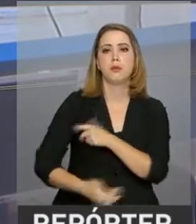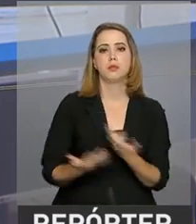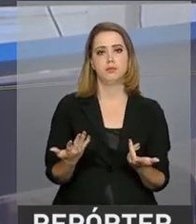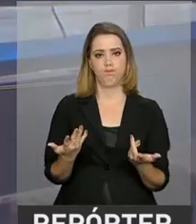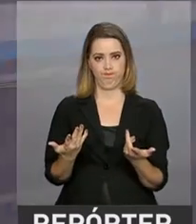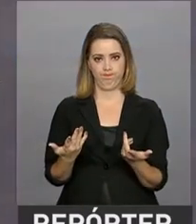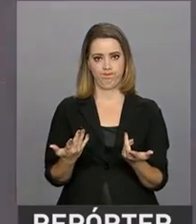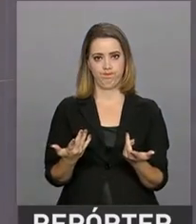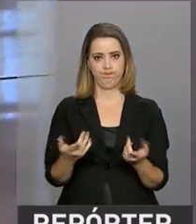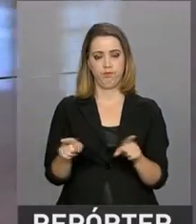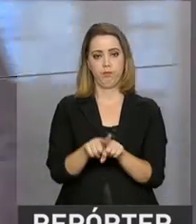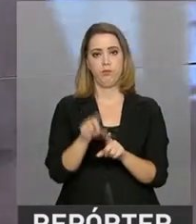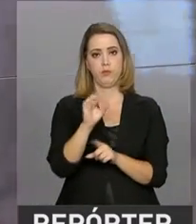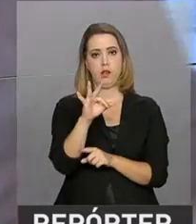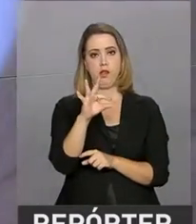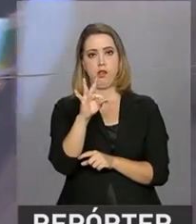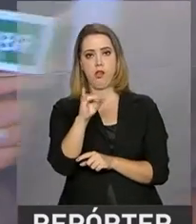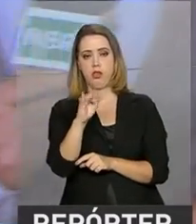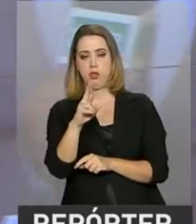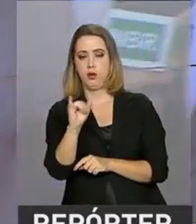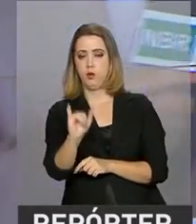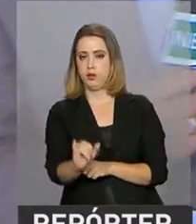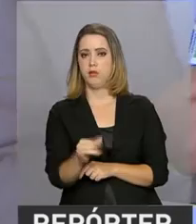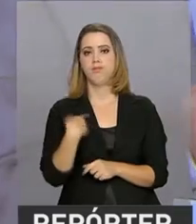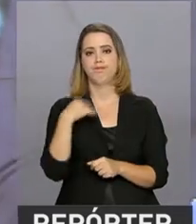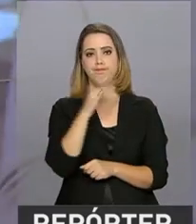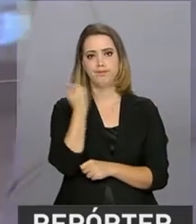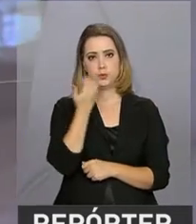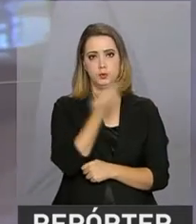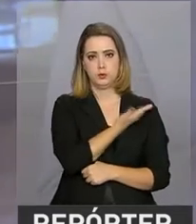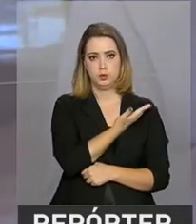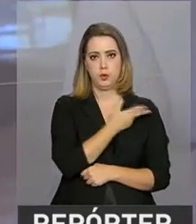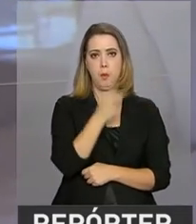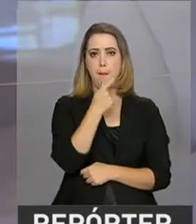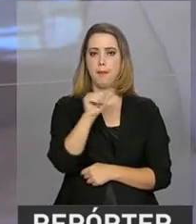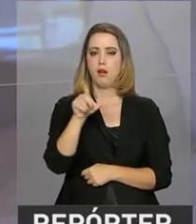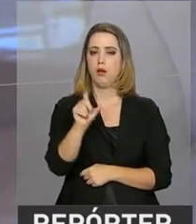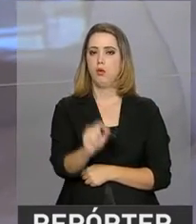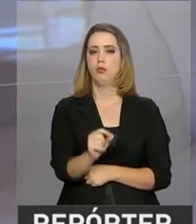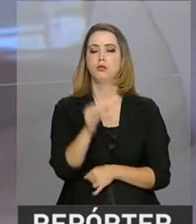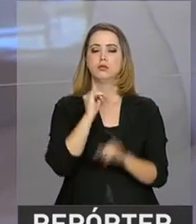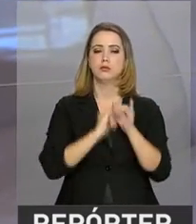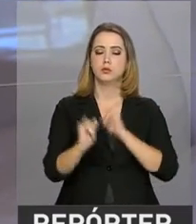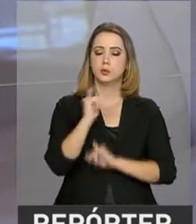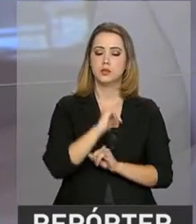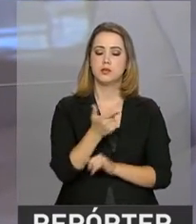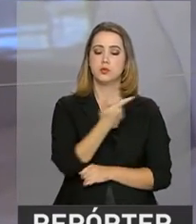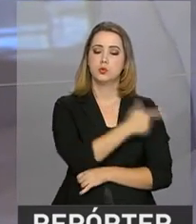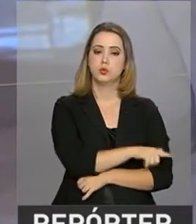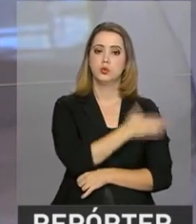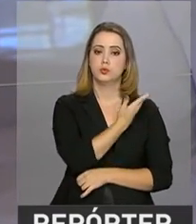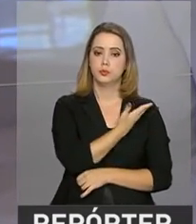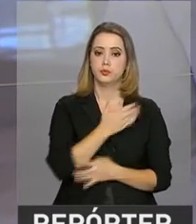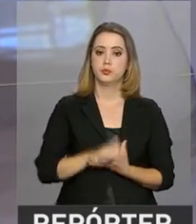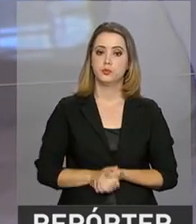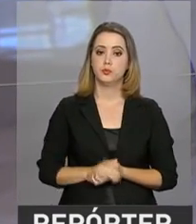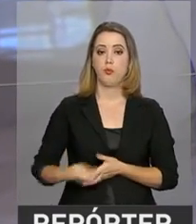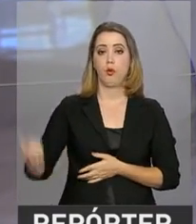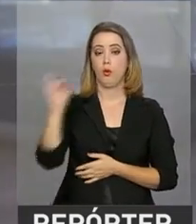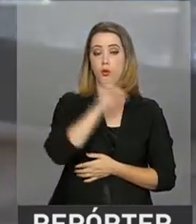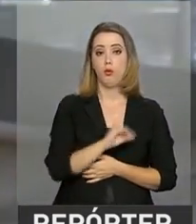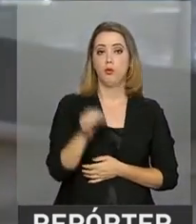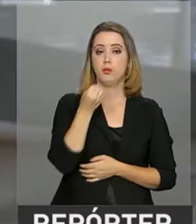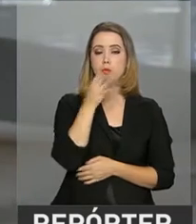ao vivo repórter paulo la sálvia tem mais informações para a gente olá boa tarde outra vez para roberto boa